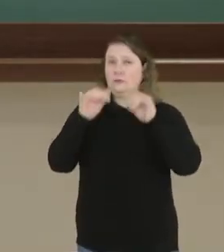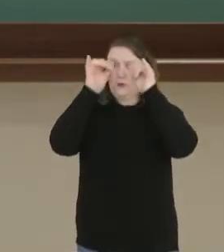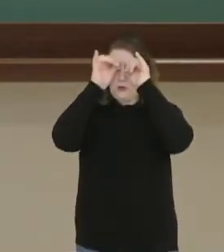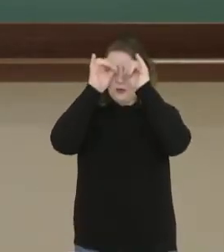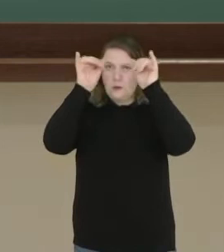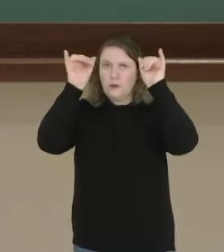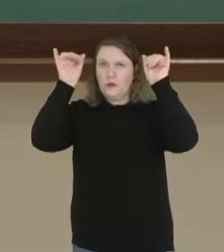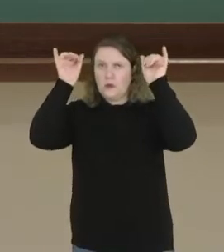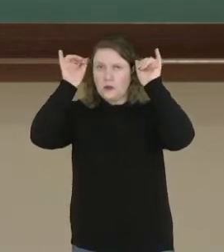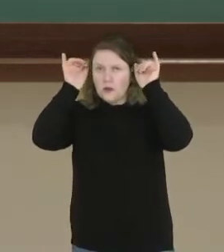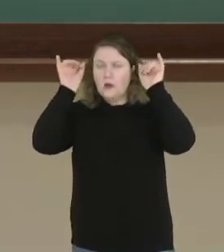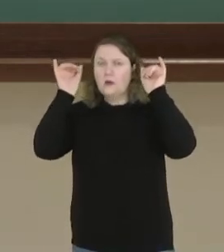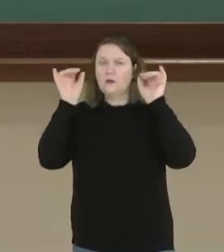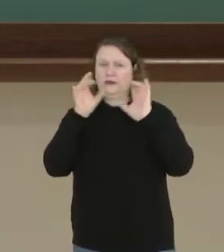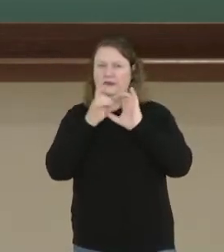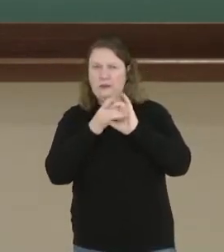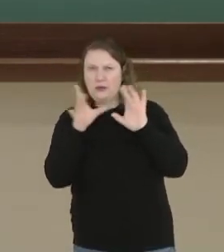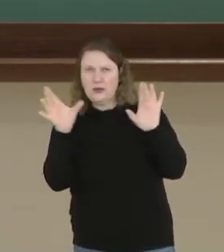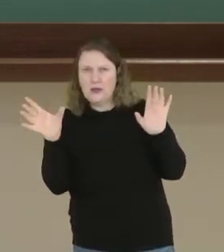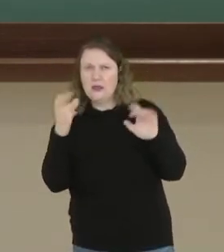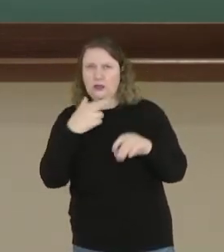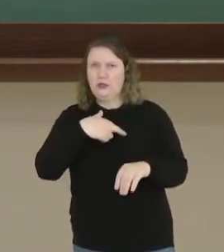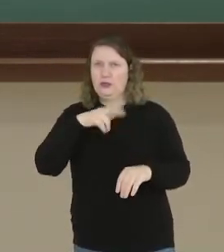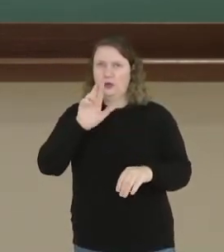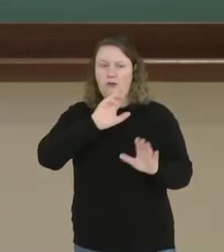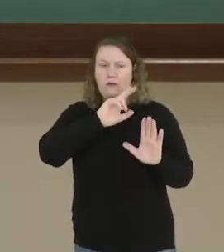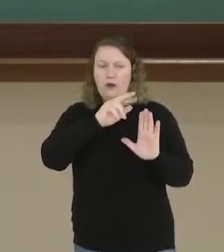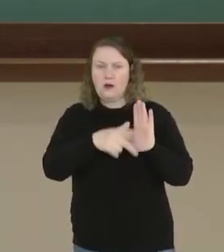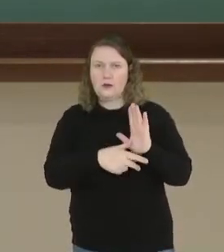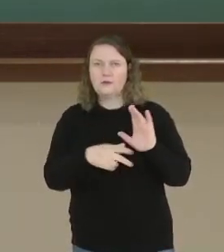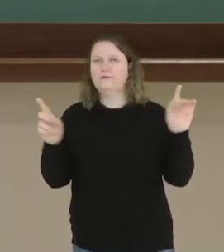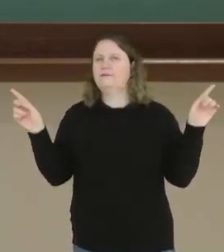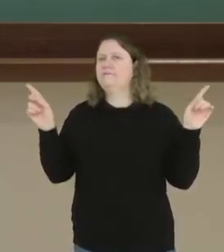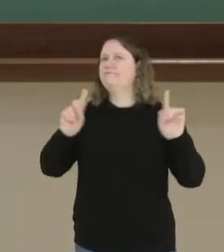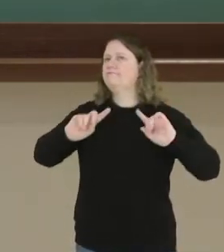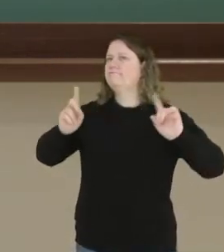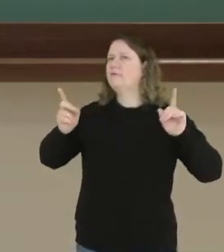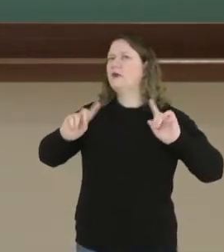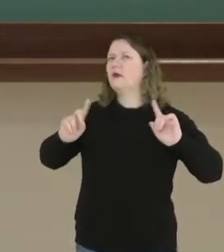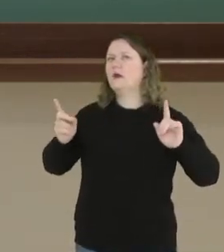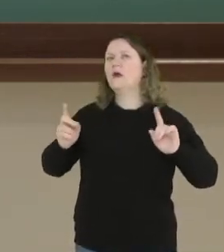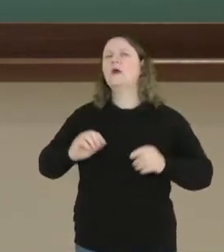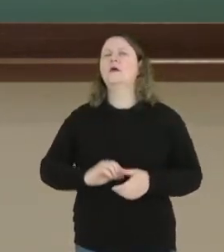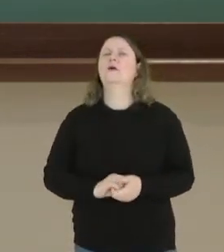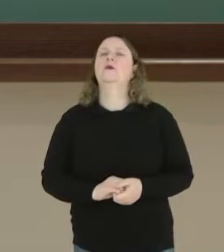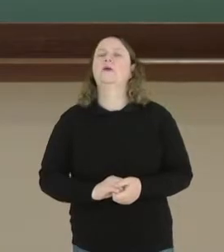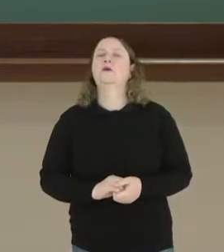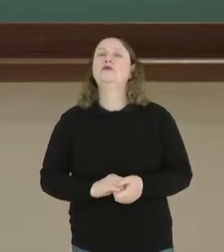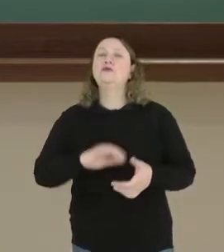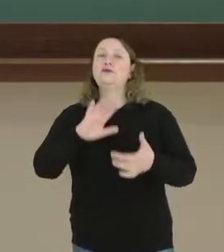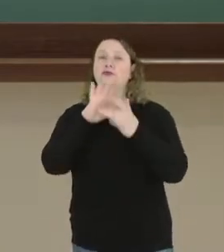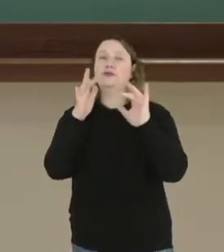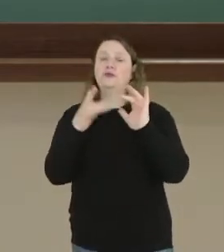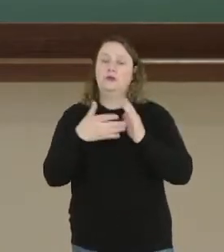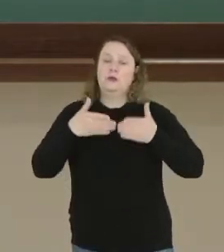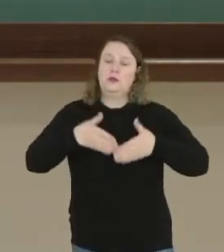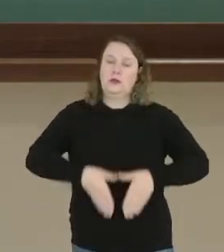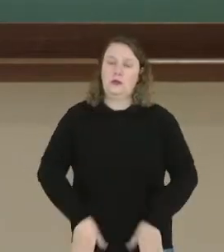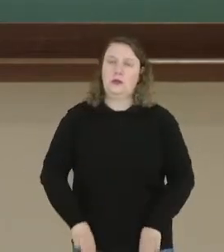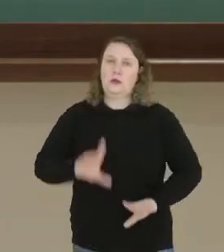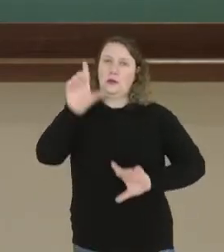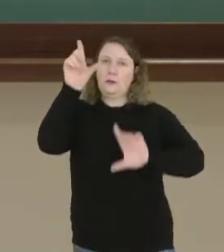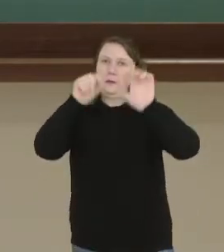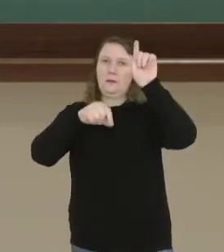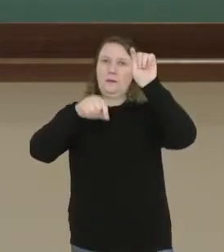não autorizava outras religiões que surgissem dentro do Império, apesar que o próprio Jesus, inclusive, é judeu. Nasceu em Belém, na